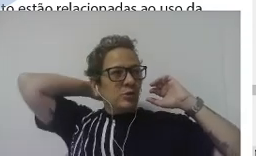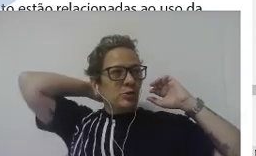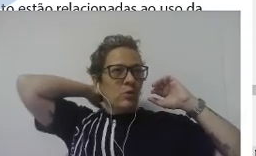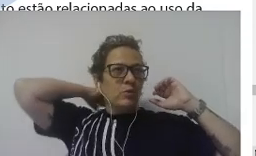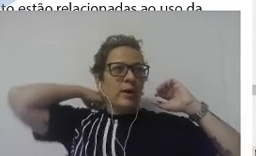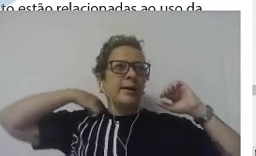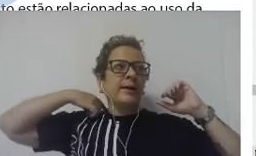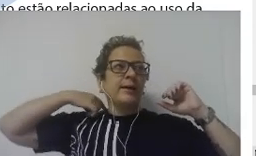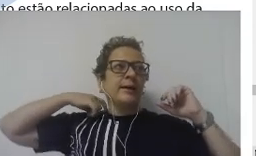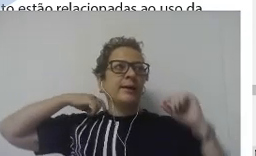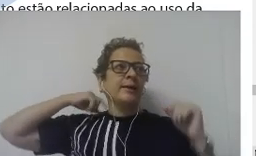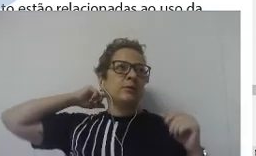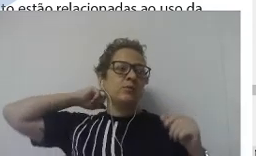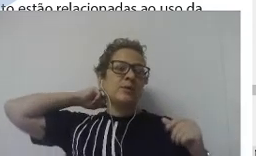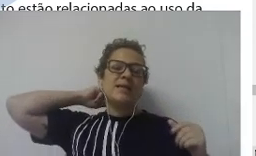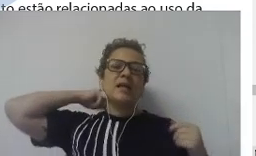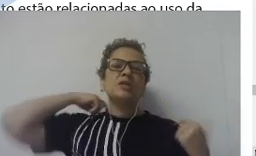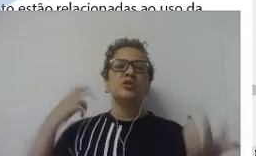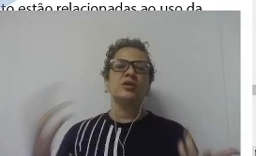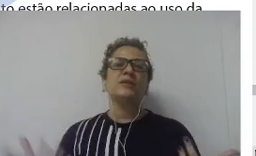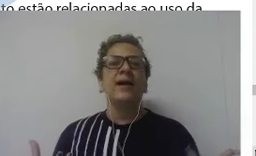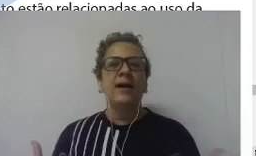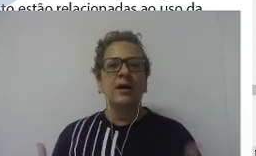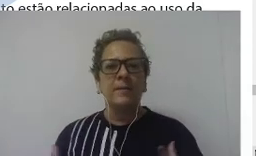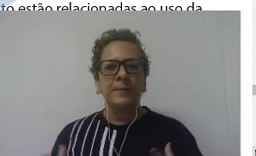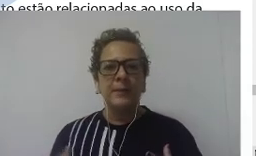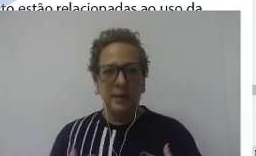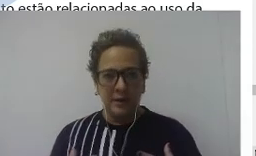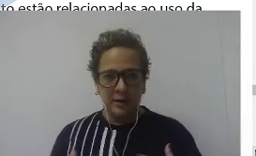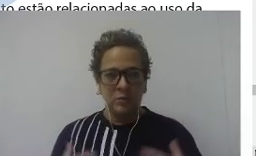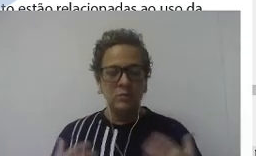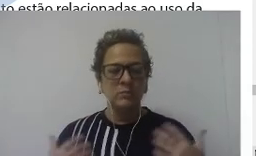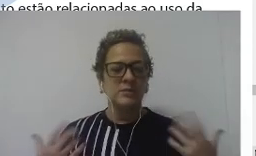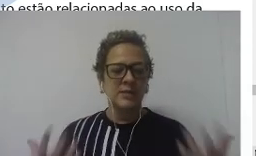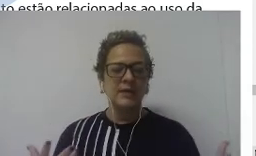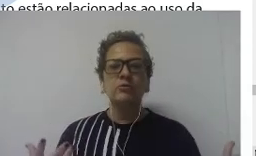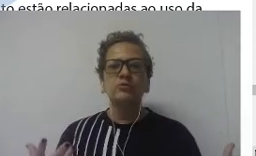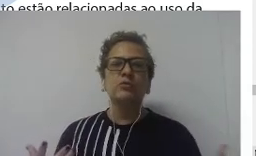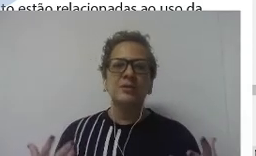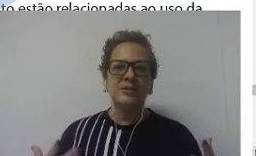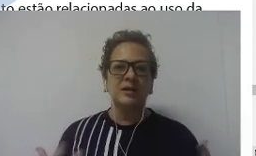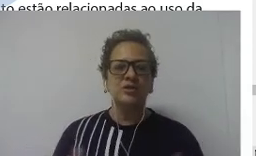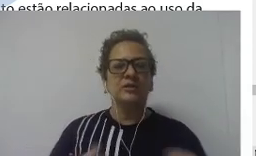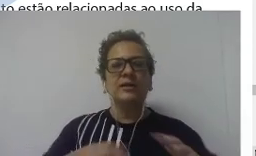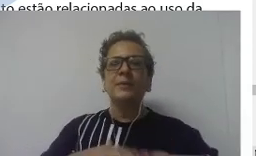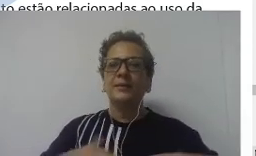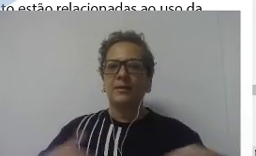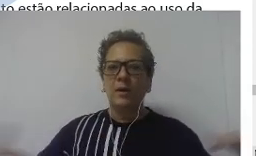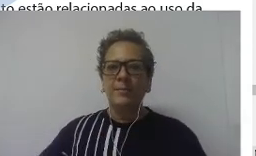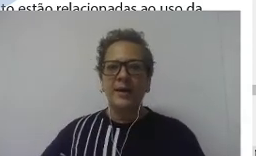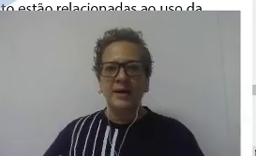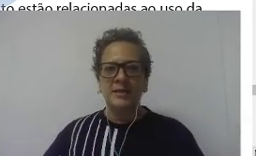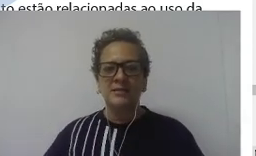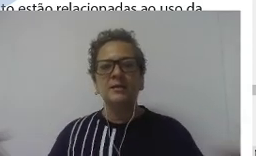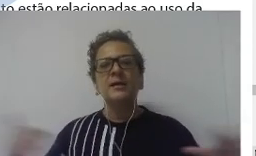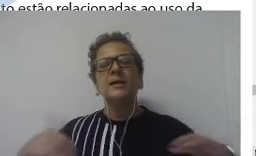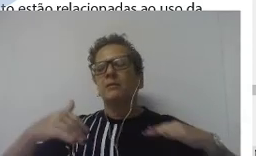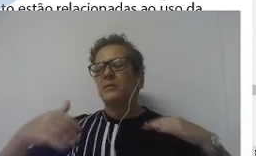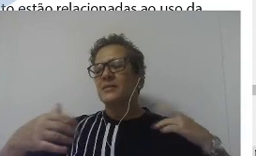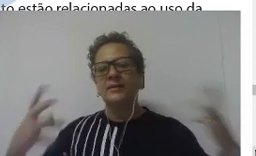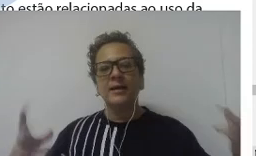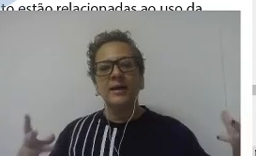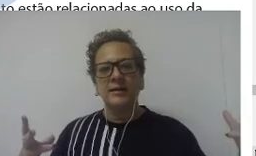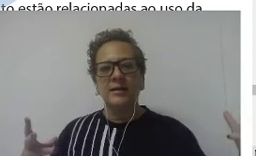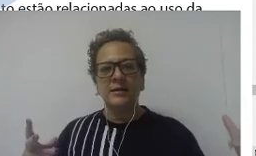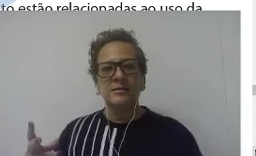se eu estou numa sala de jantar, eu sei que eu estou numa sala de jantar porque tem uma mesa, tem